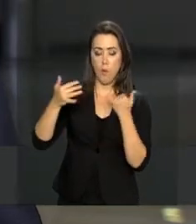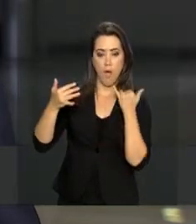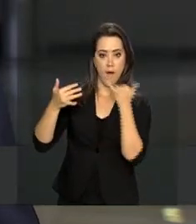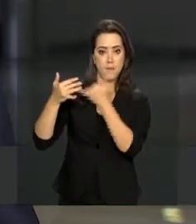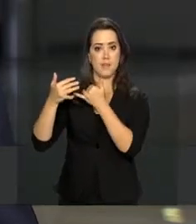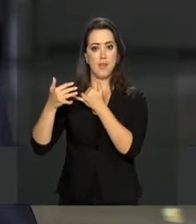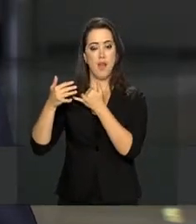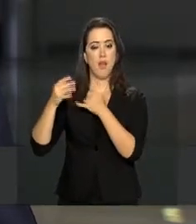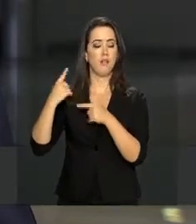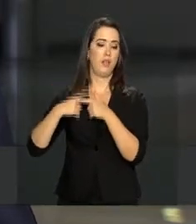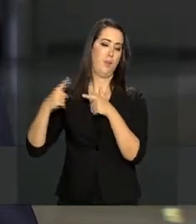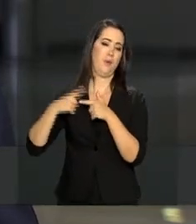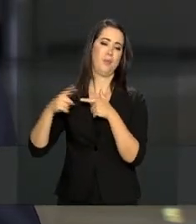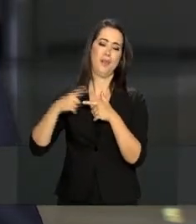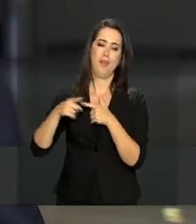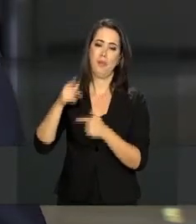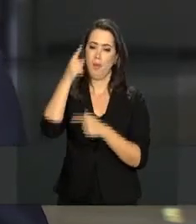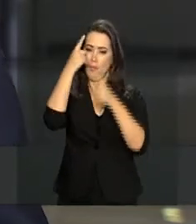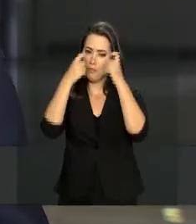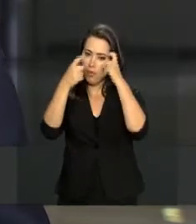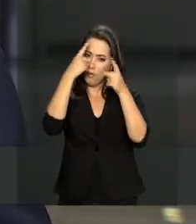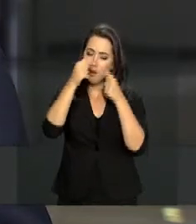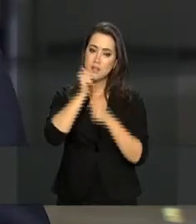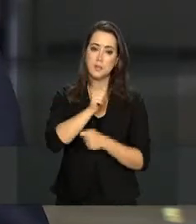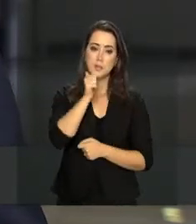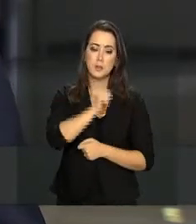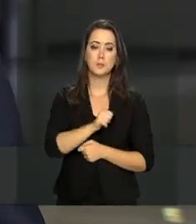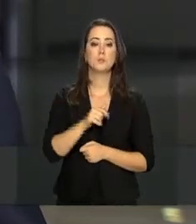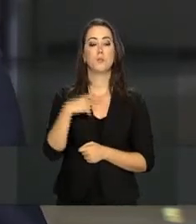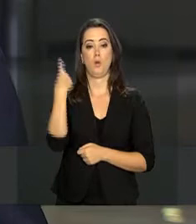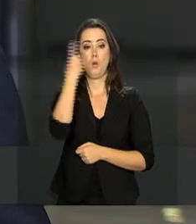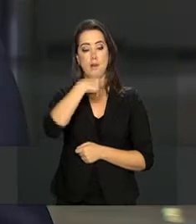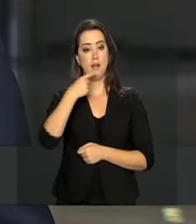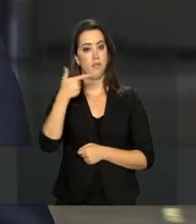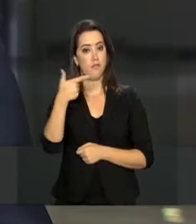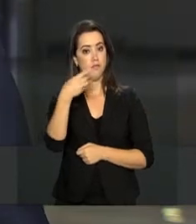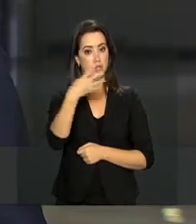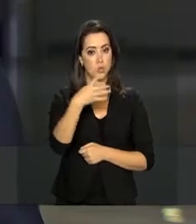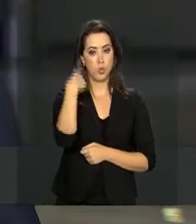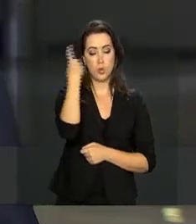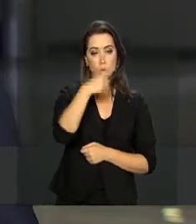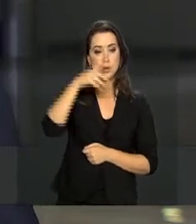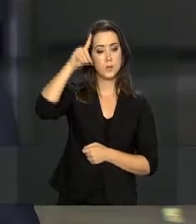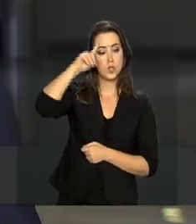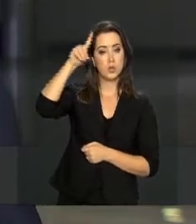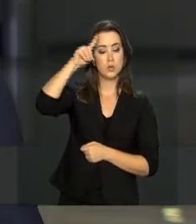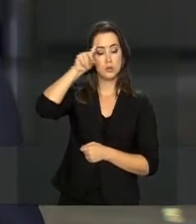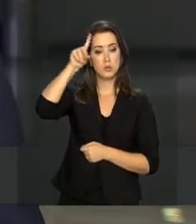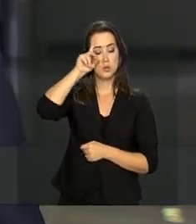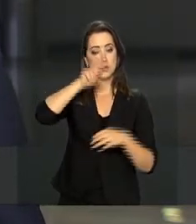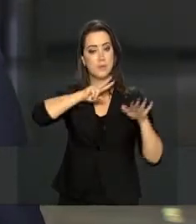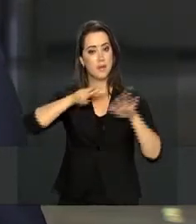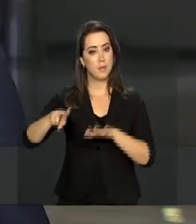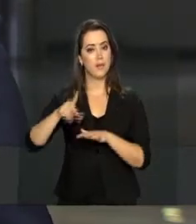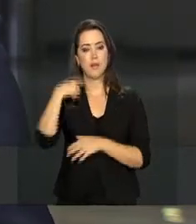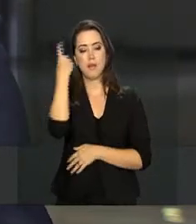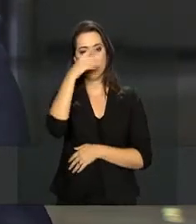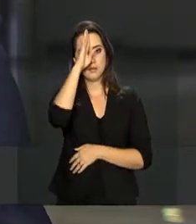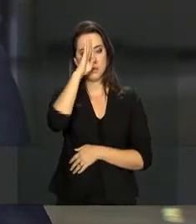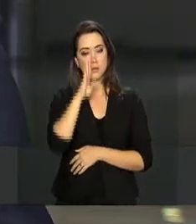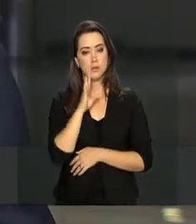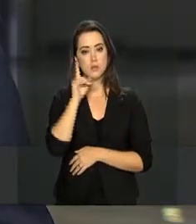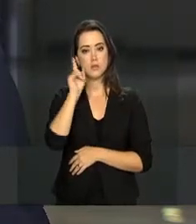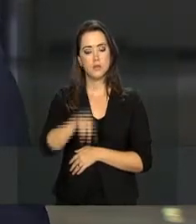central de atendimento à mulher funciona 24 horas todos os dias da semana a ligação é gratuita